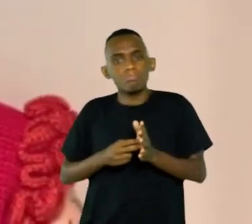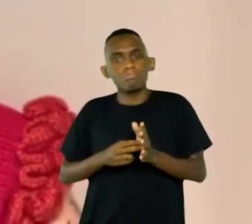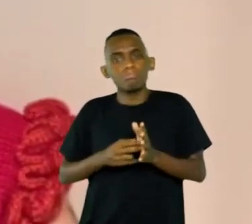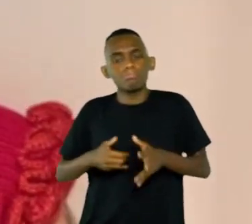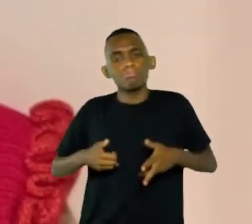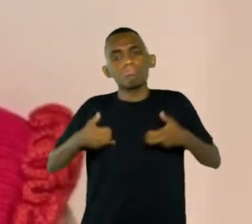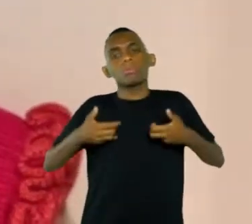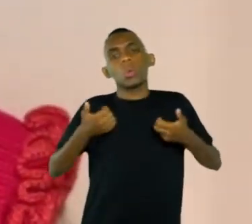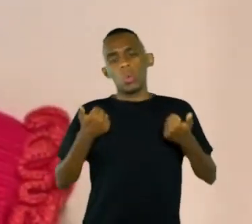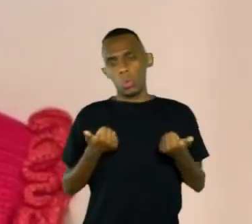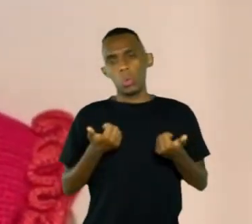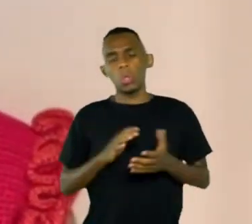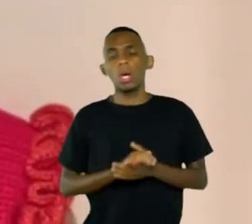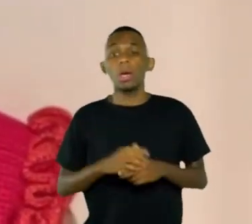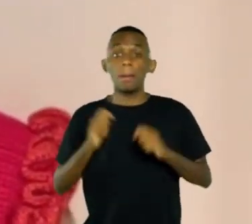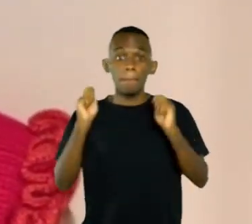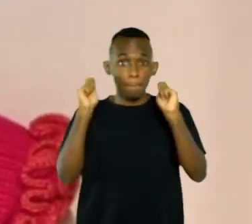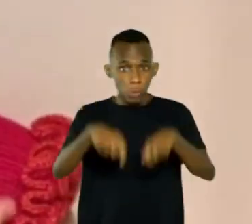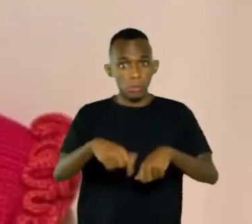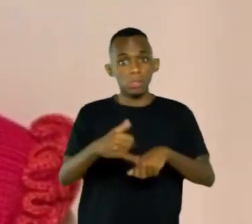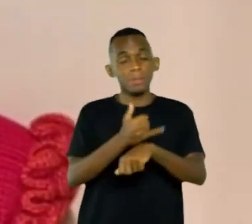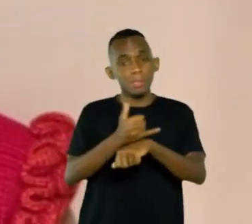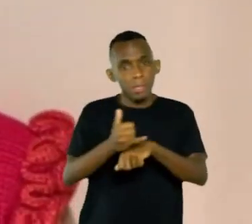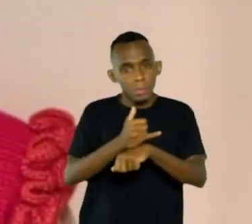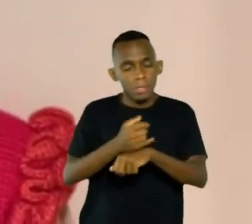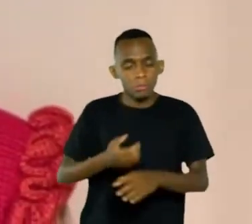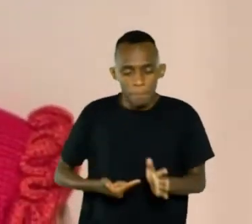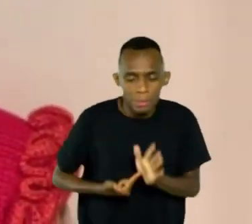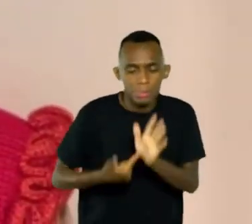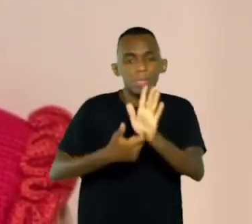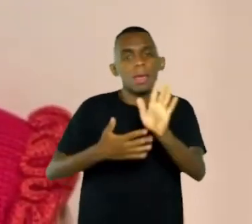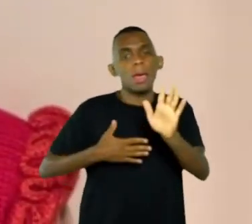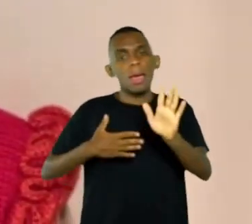dor, falar da minha dor, confessar,